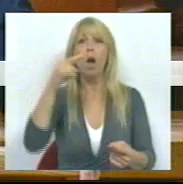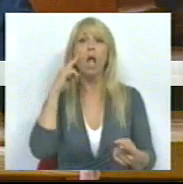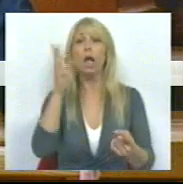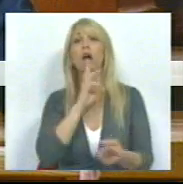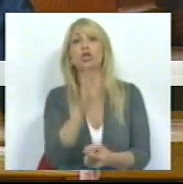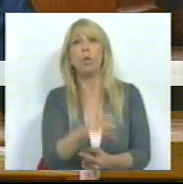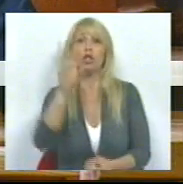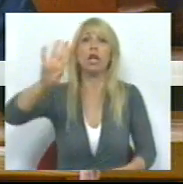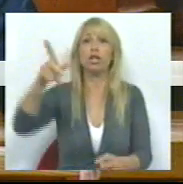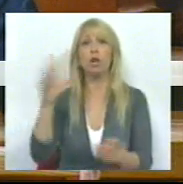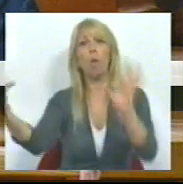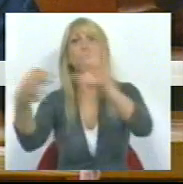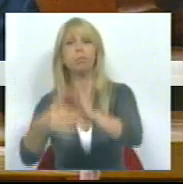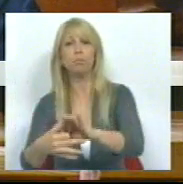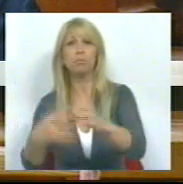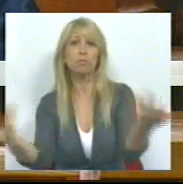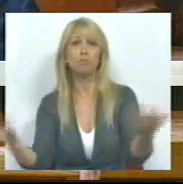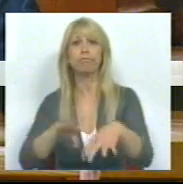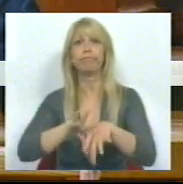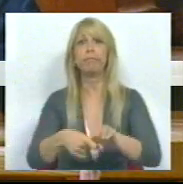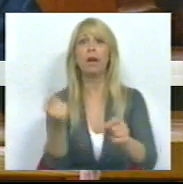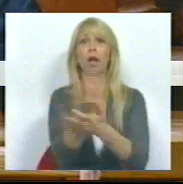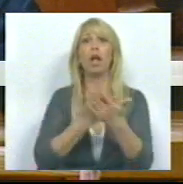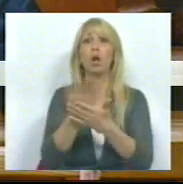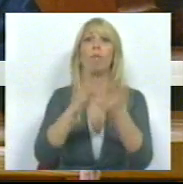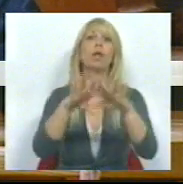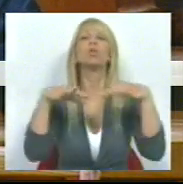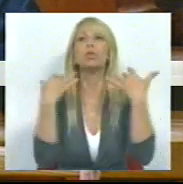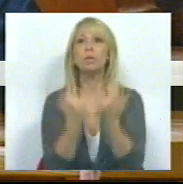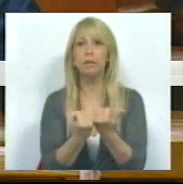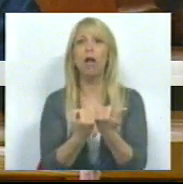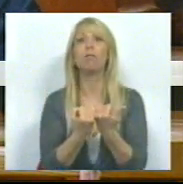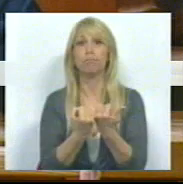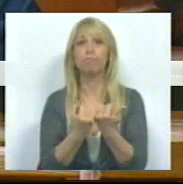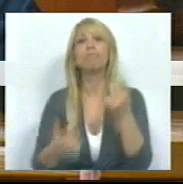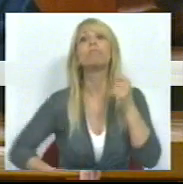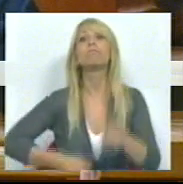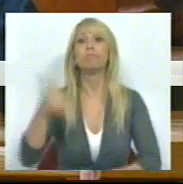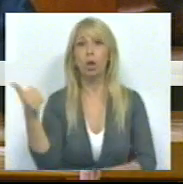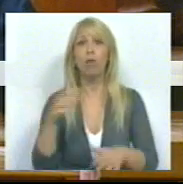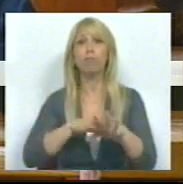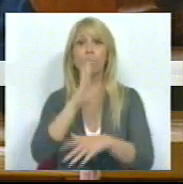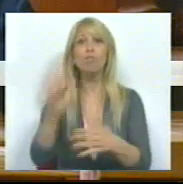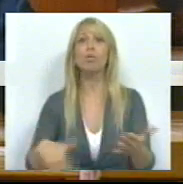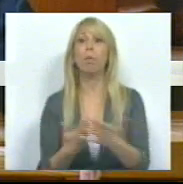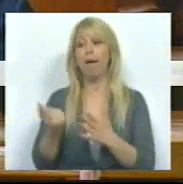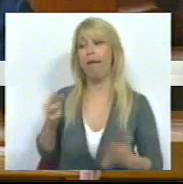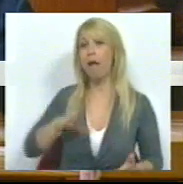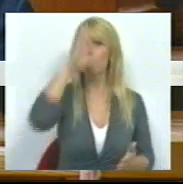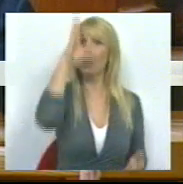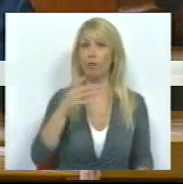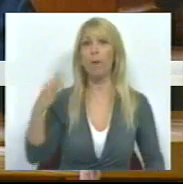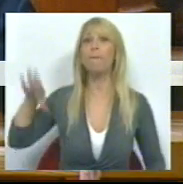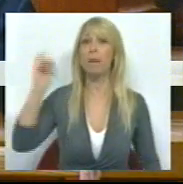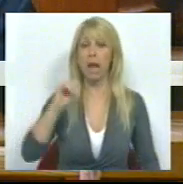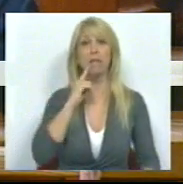uma região em estado de cataclismo económico e social, ou melhor, avançou exatamente com as propostas do anterior Governo PS